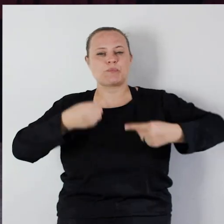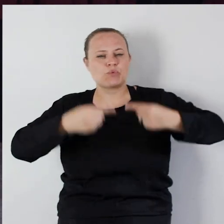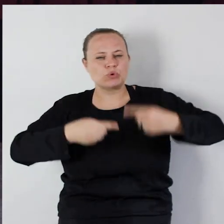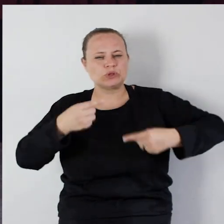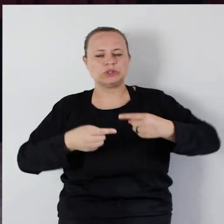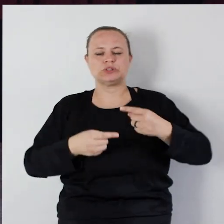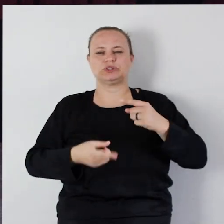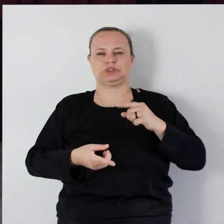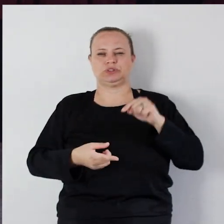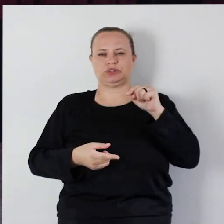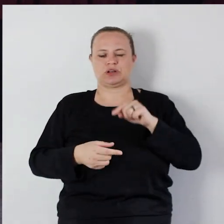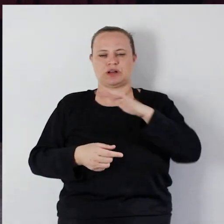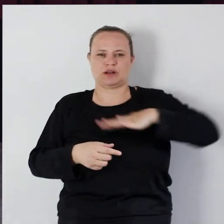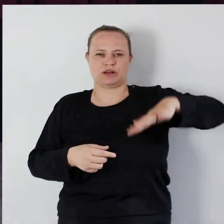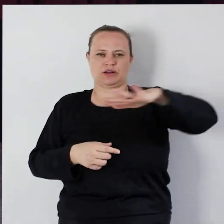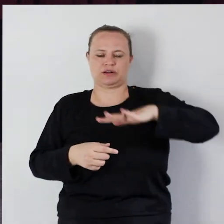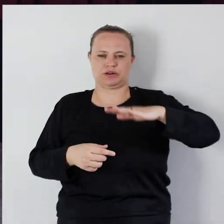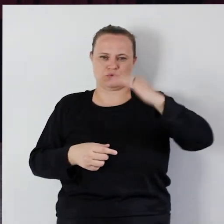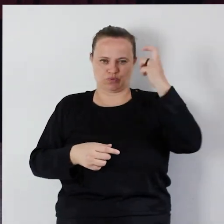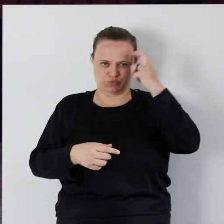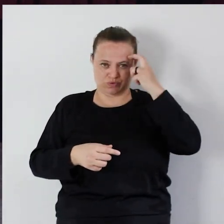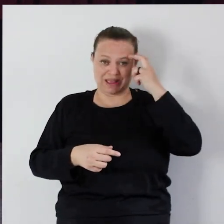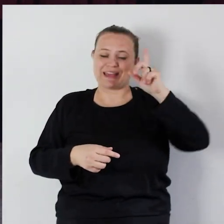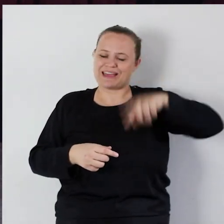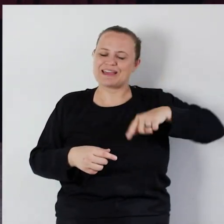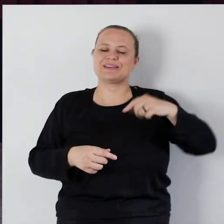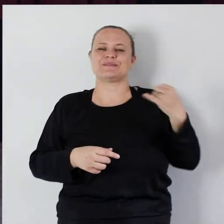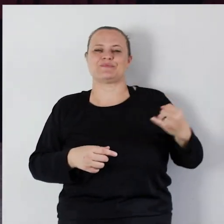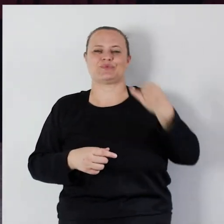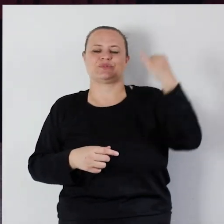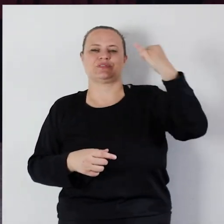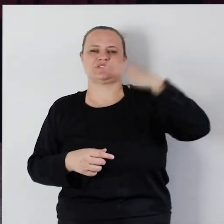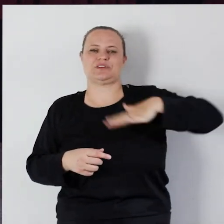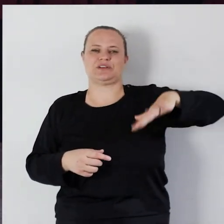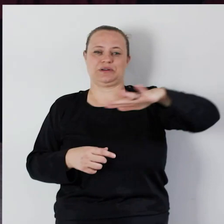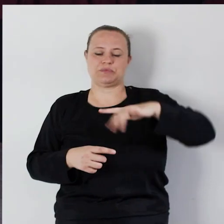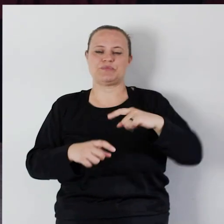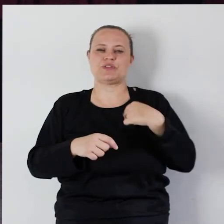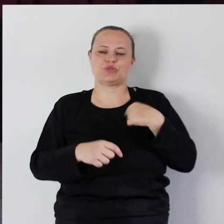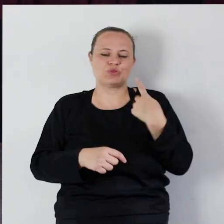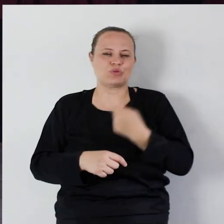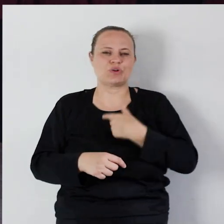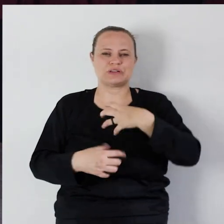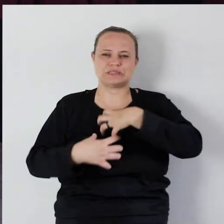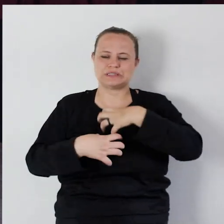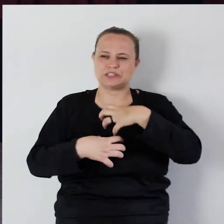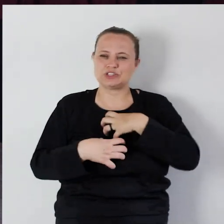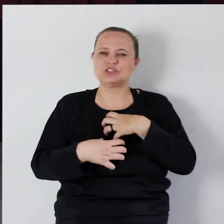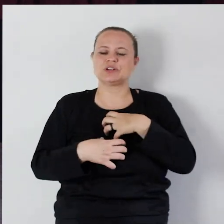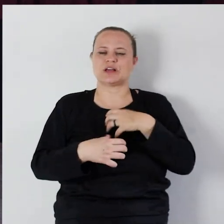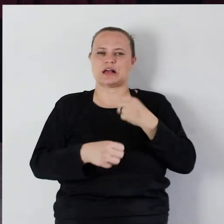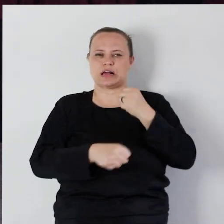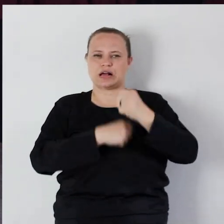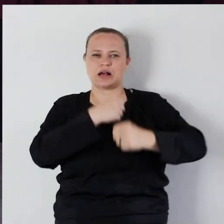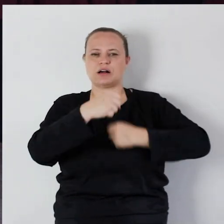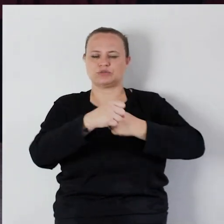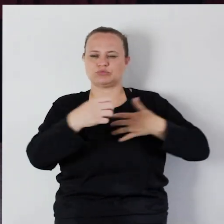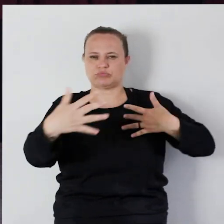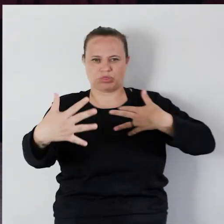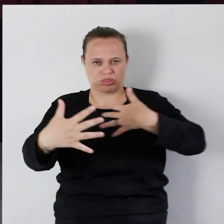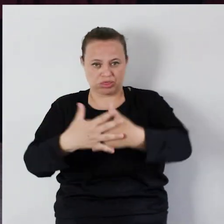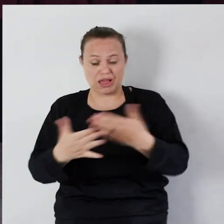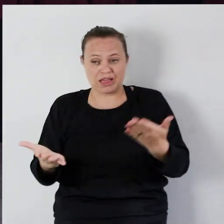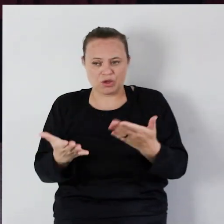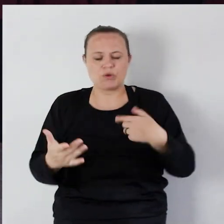vem sendo uma discussão na nossa área de capacitação, né? Em políticas e gestão cultural, é uma capacitação, é uma